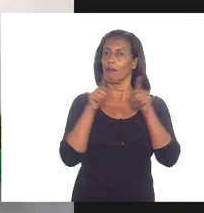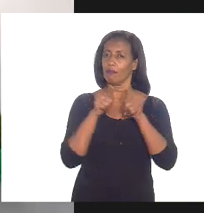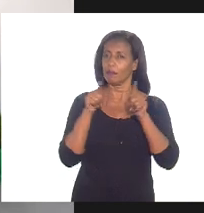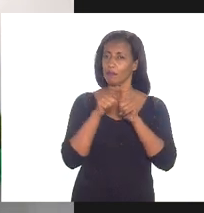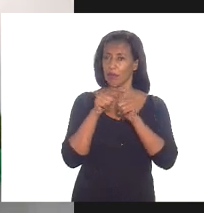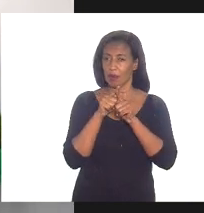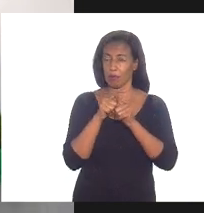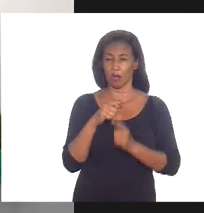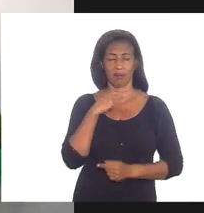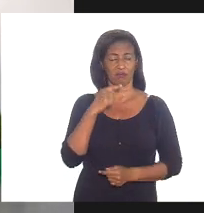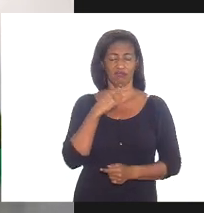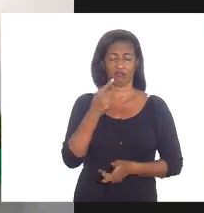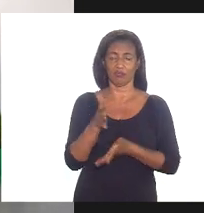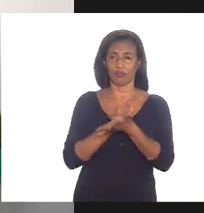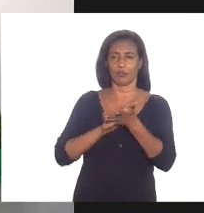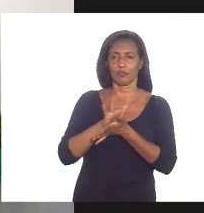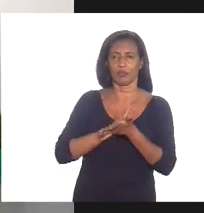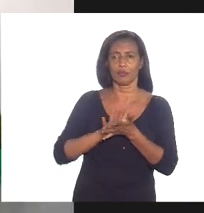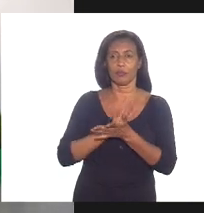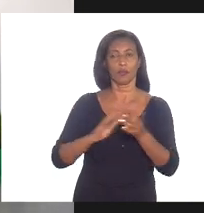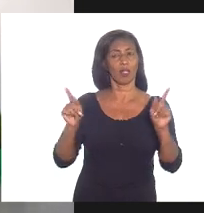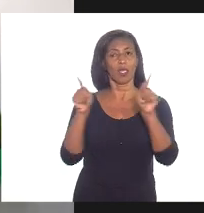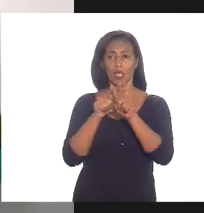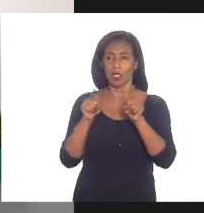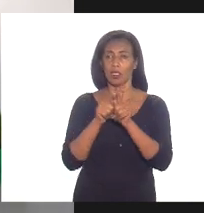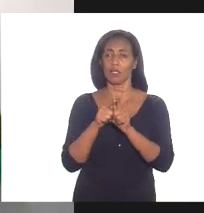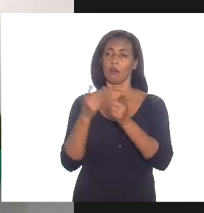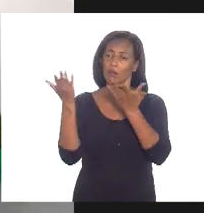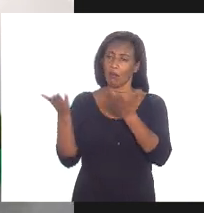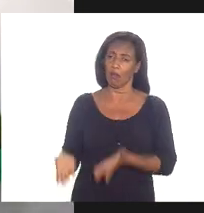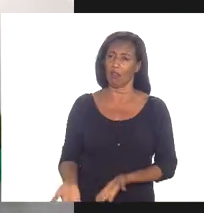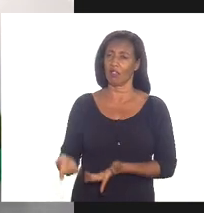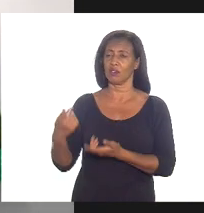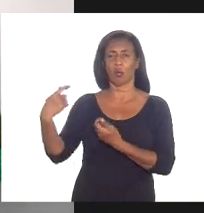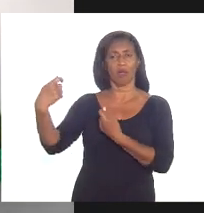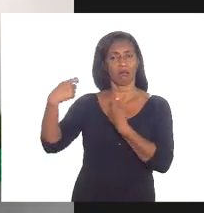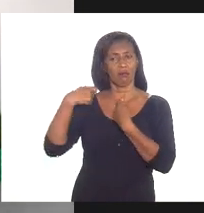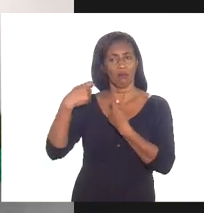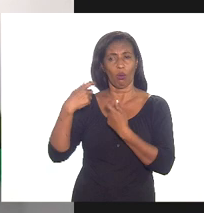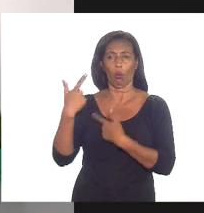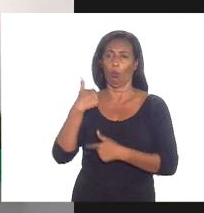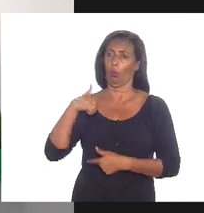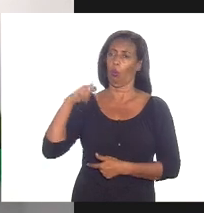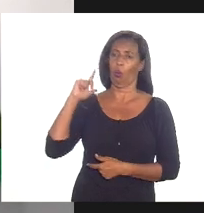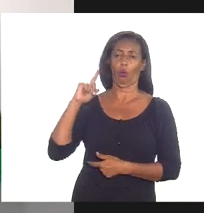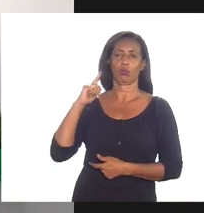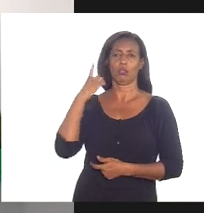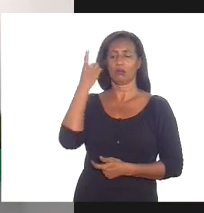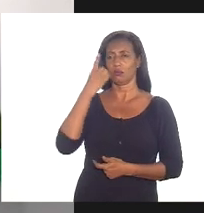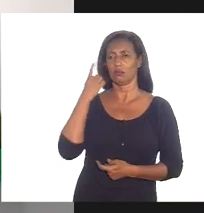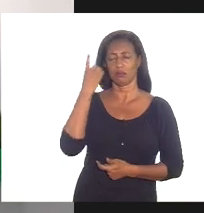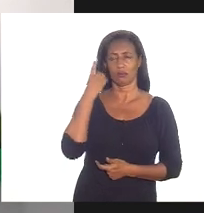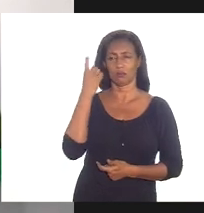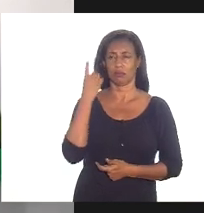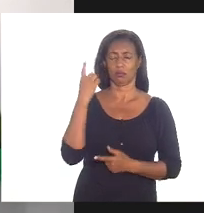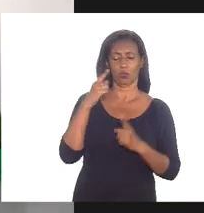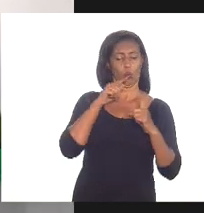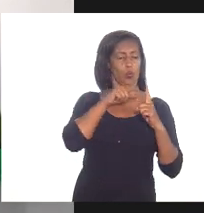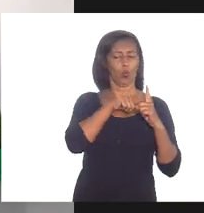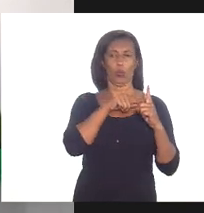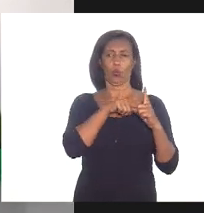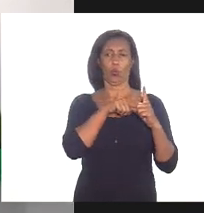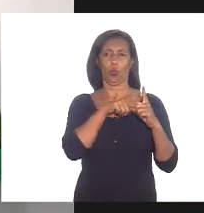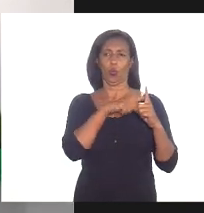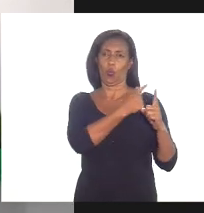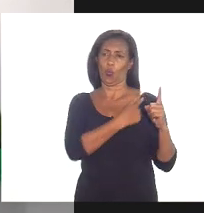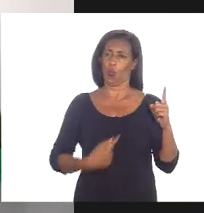logrou êxito e, portanto, não terá êxito qualquer tentativa de ameaça que se tenha o governador